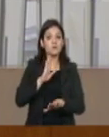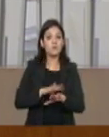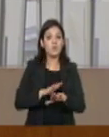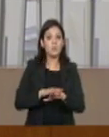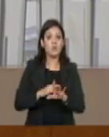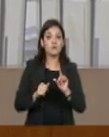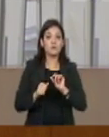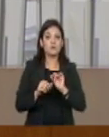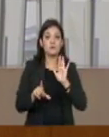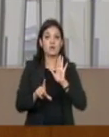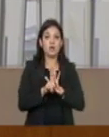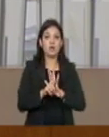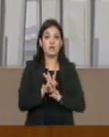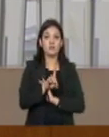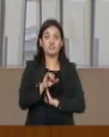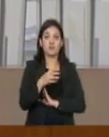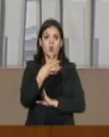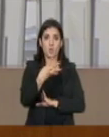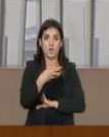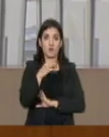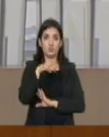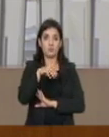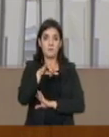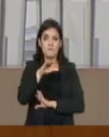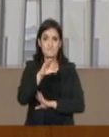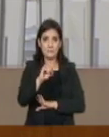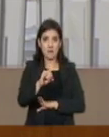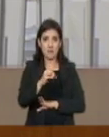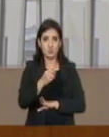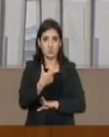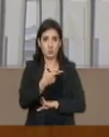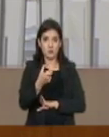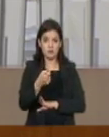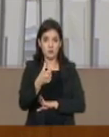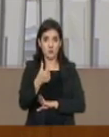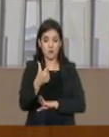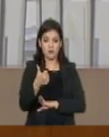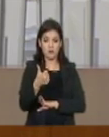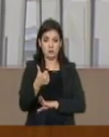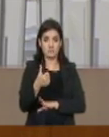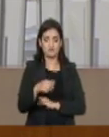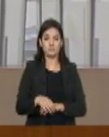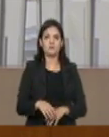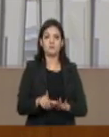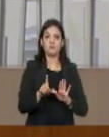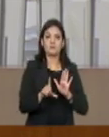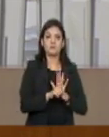4 de maio de 2011, a Lei 12.403.